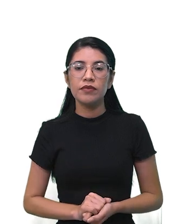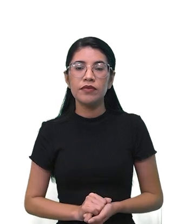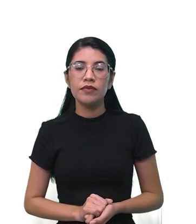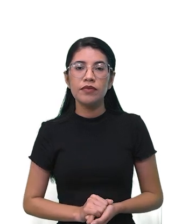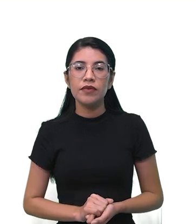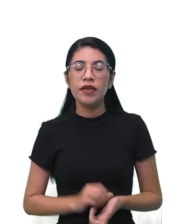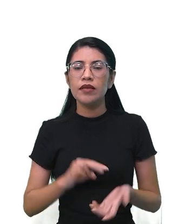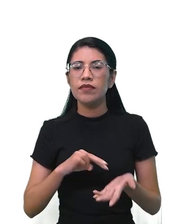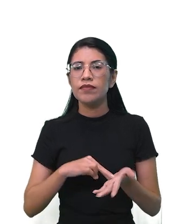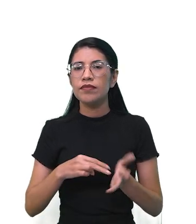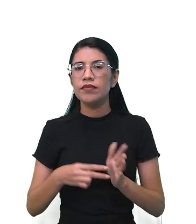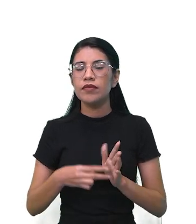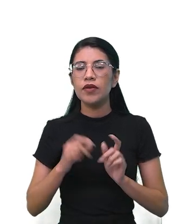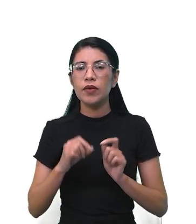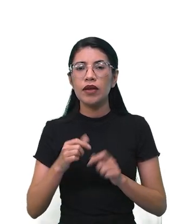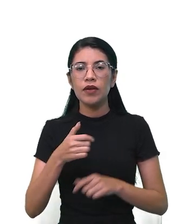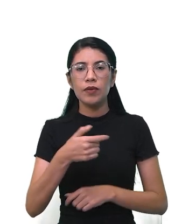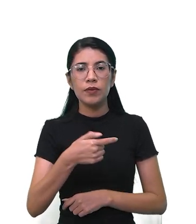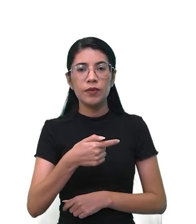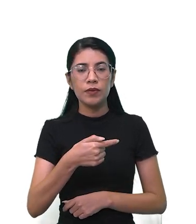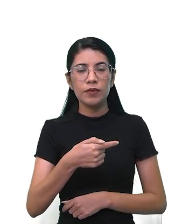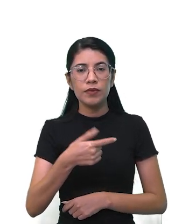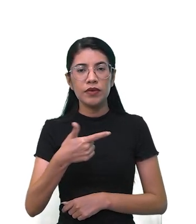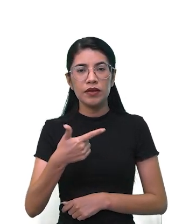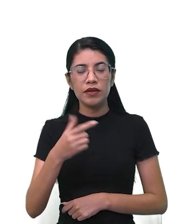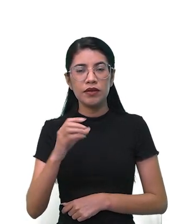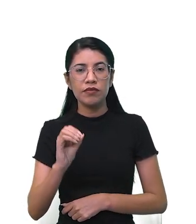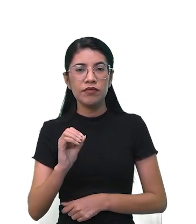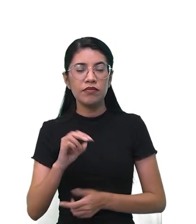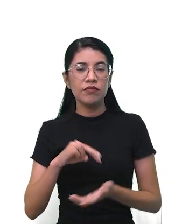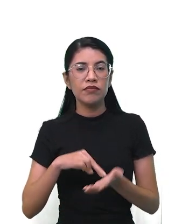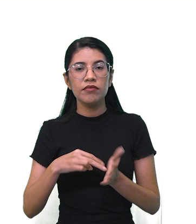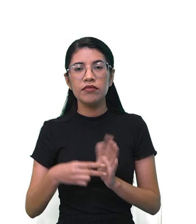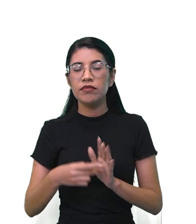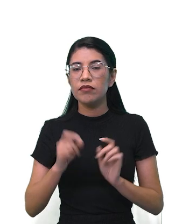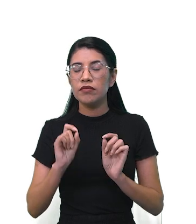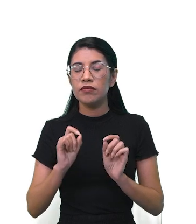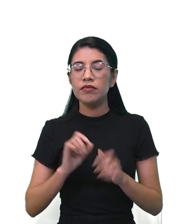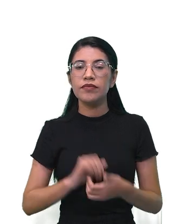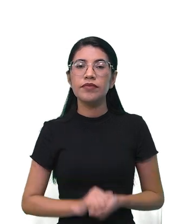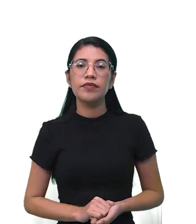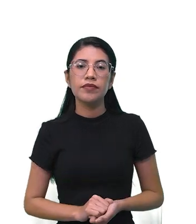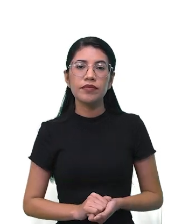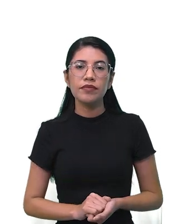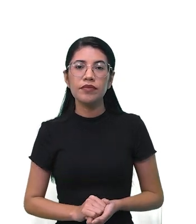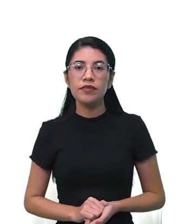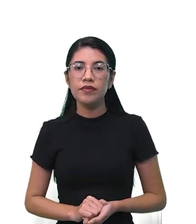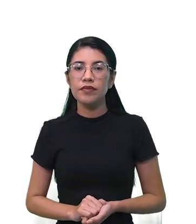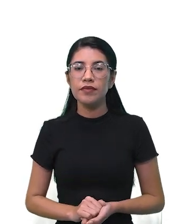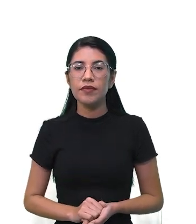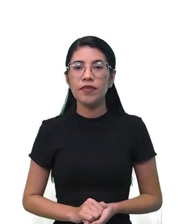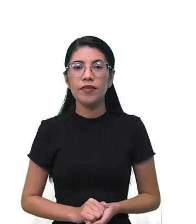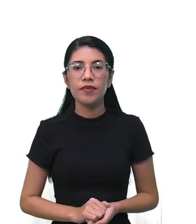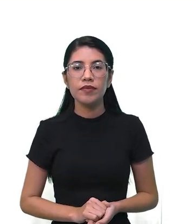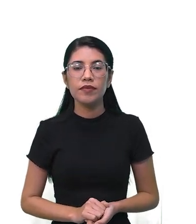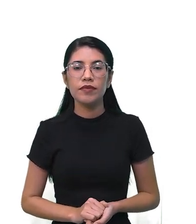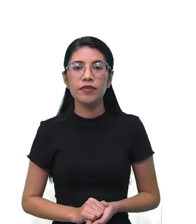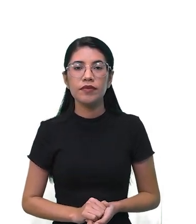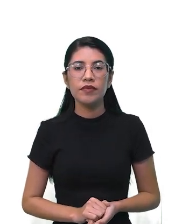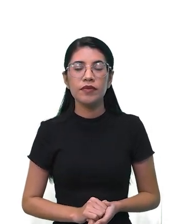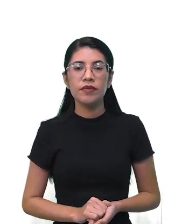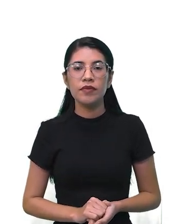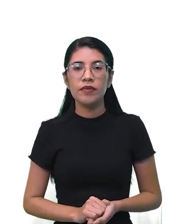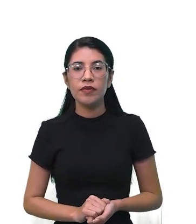720 graus. O que significa 720 graus, professor? Olha só, 720 graus significa o seguinte, que quando